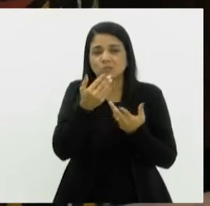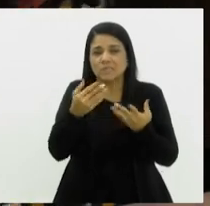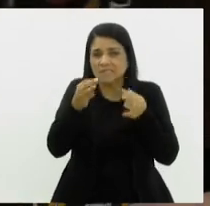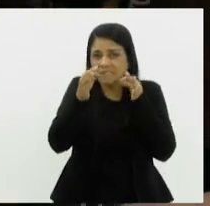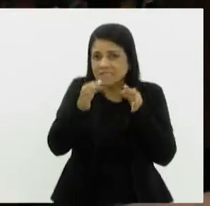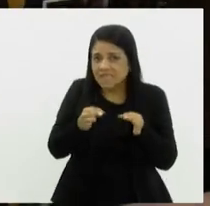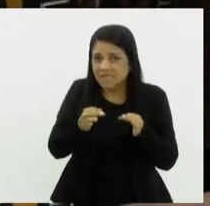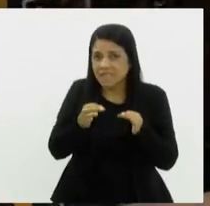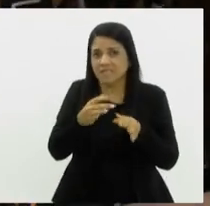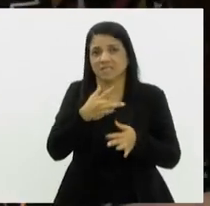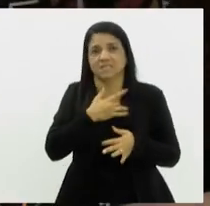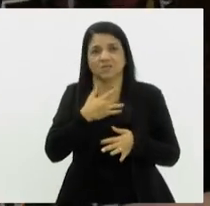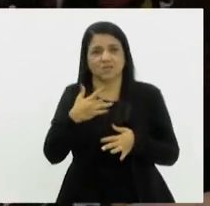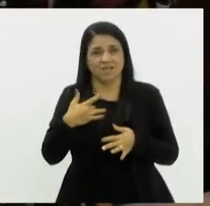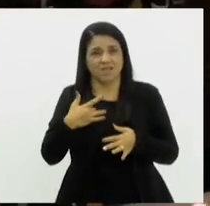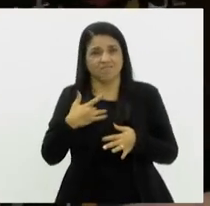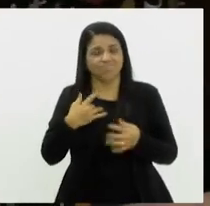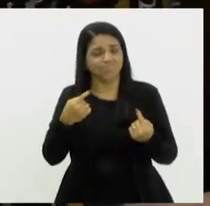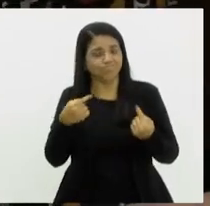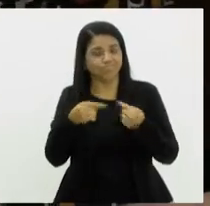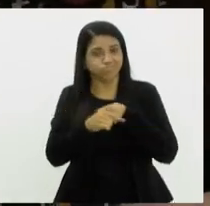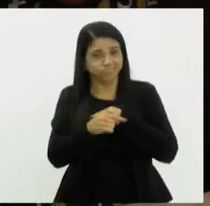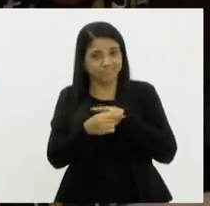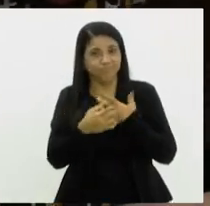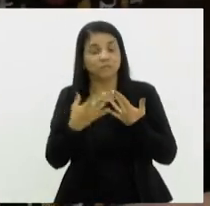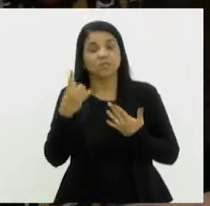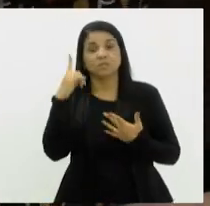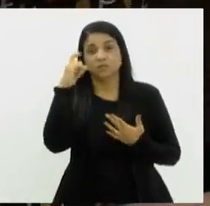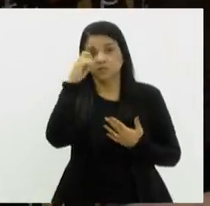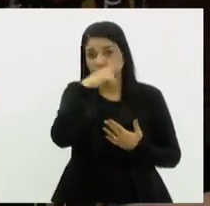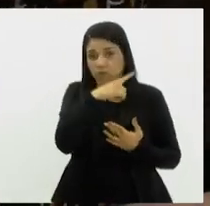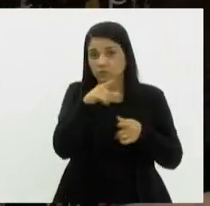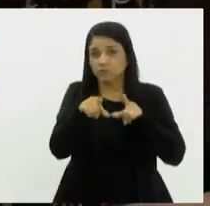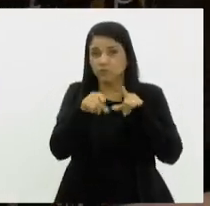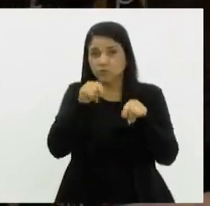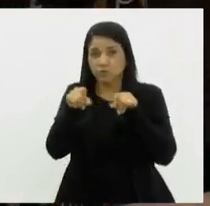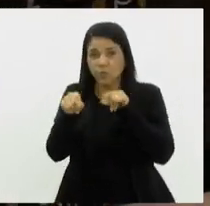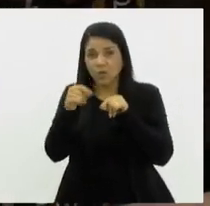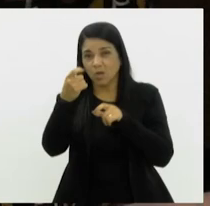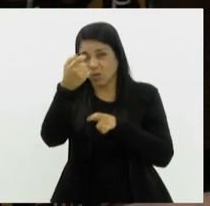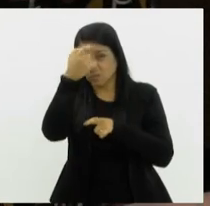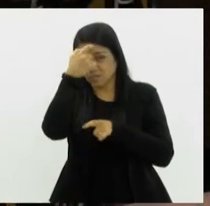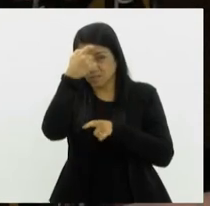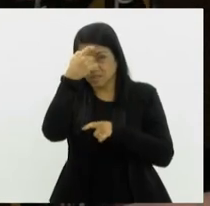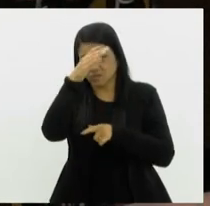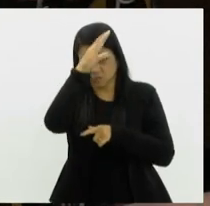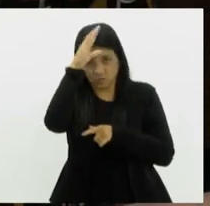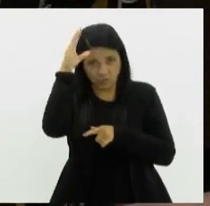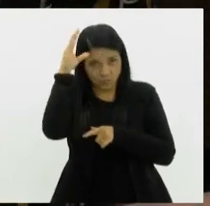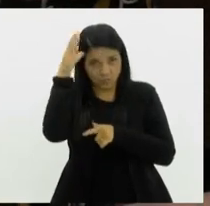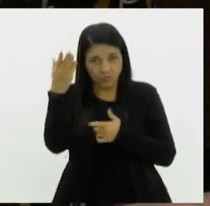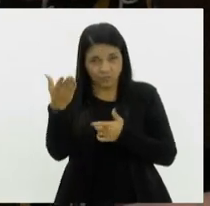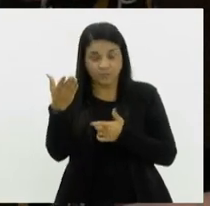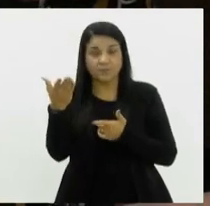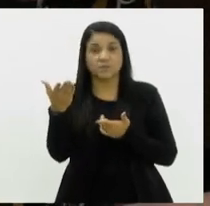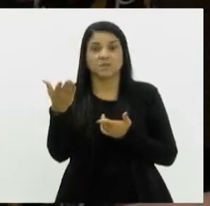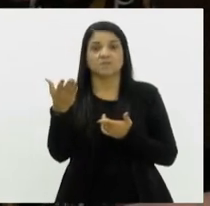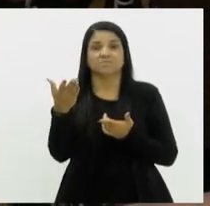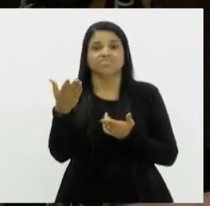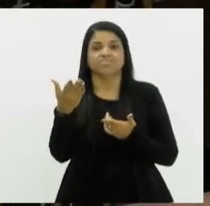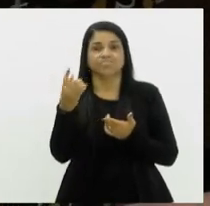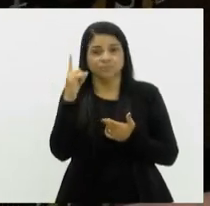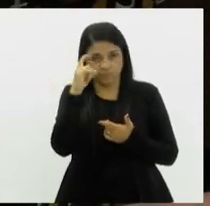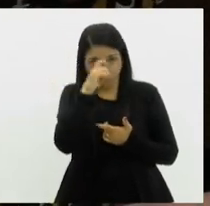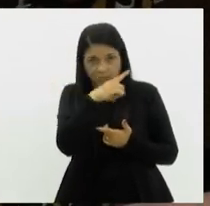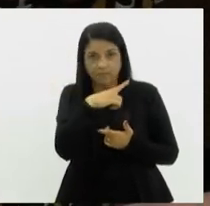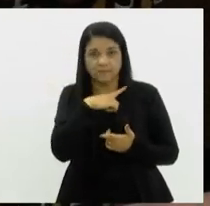e saudável, bem como dificulta a escolha consciente do consumidor. Nesse sentido, meu